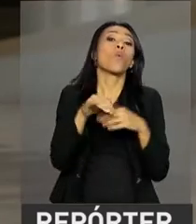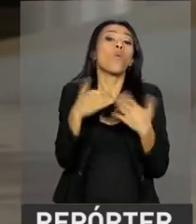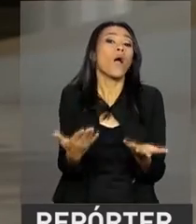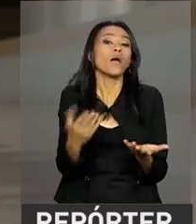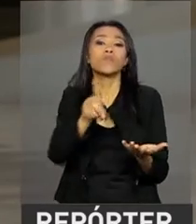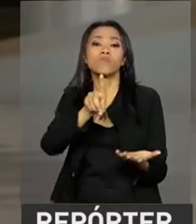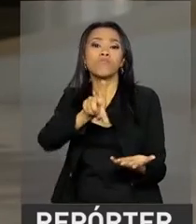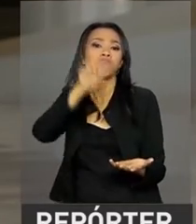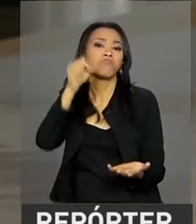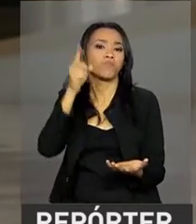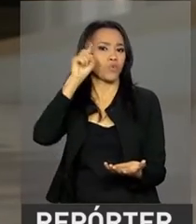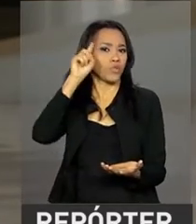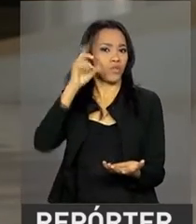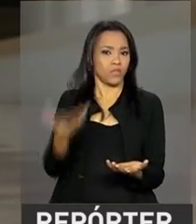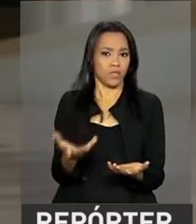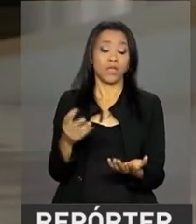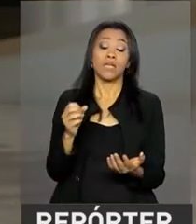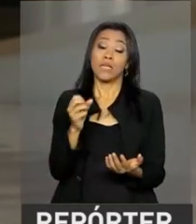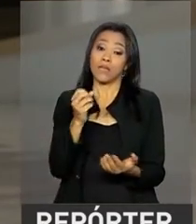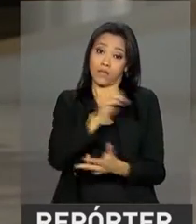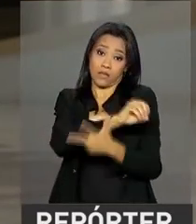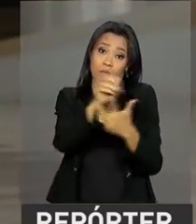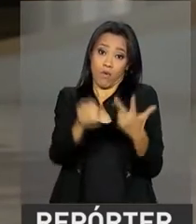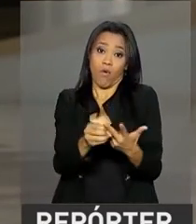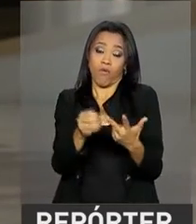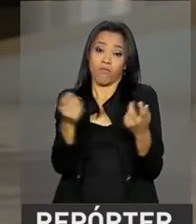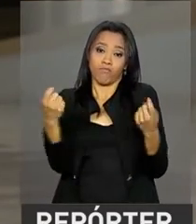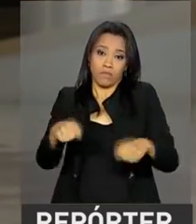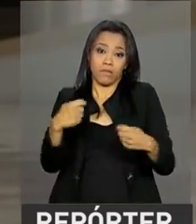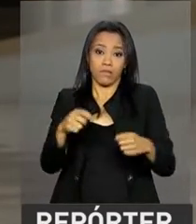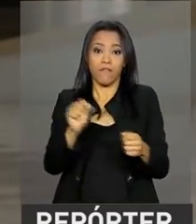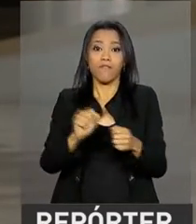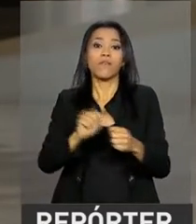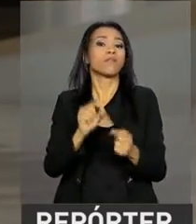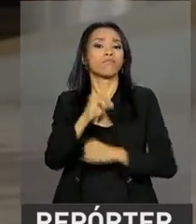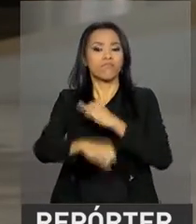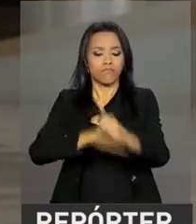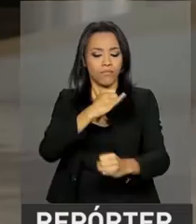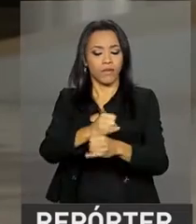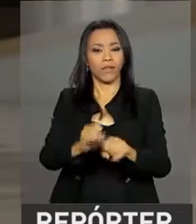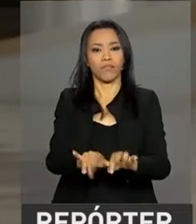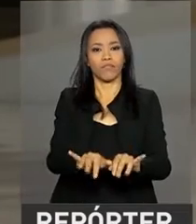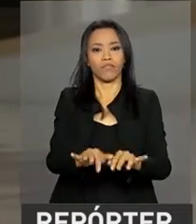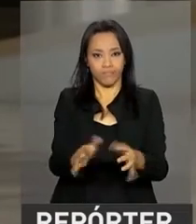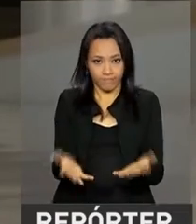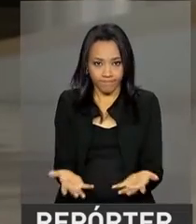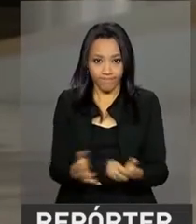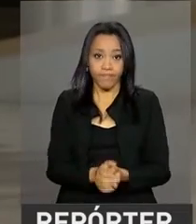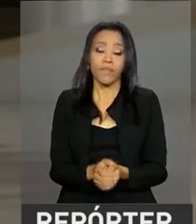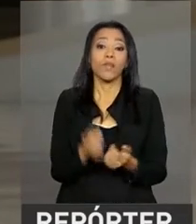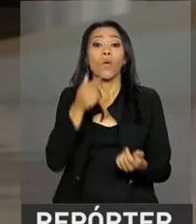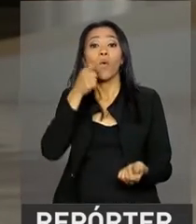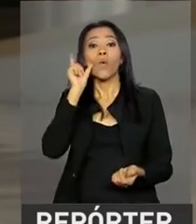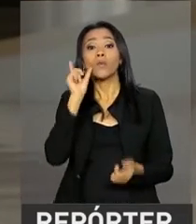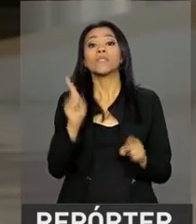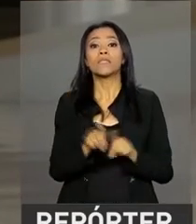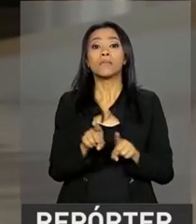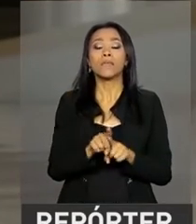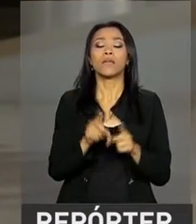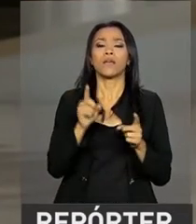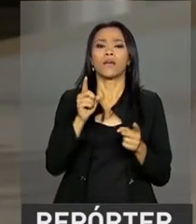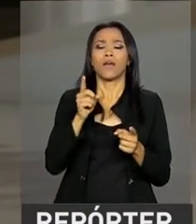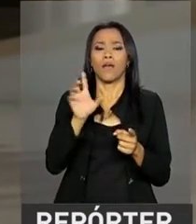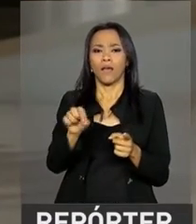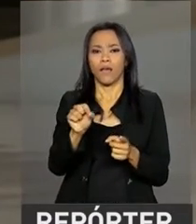e se a prova deve ser feita pelo computador. Bom, e falando em mudanças, ontem foi sancionada a